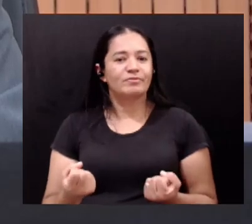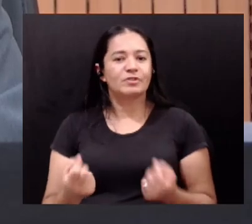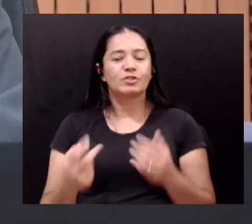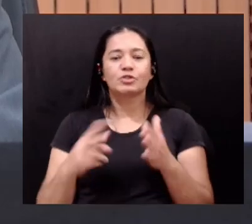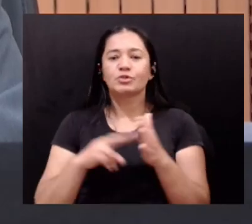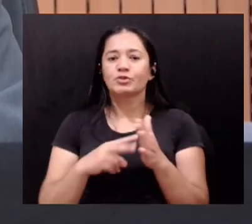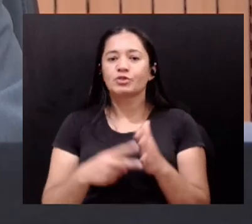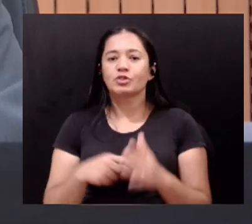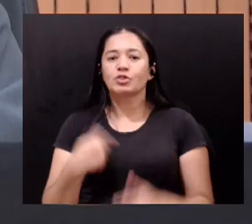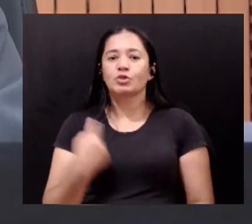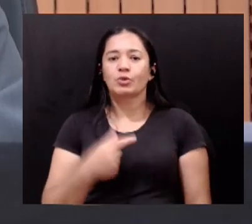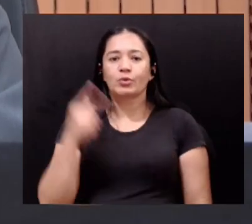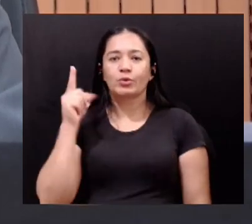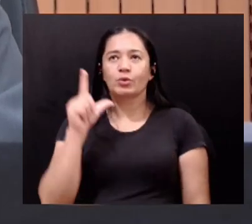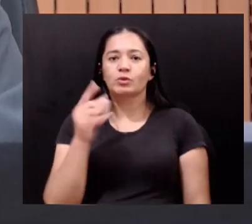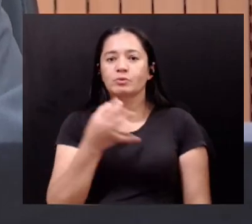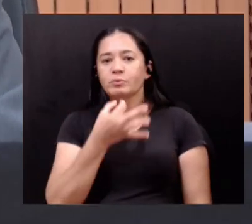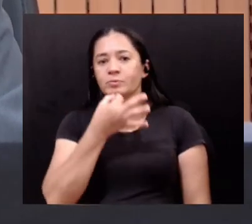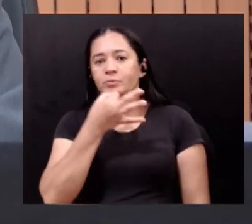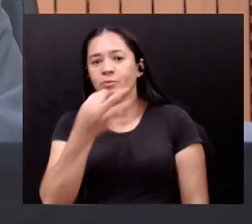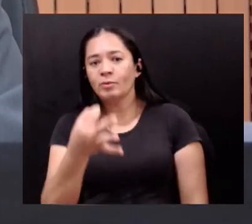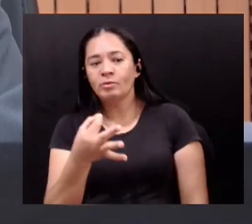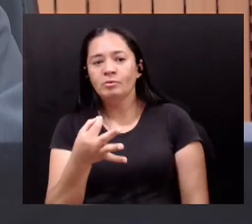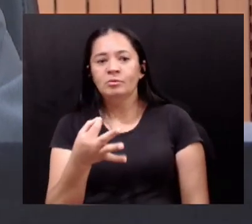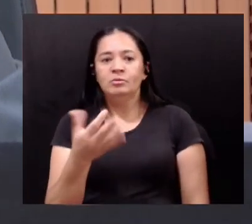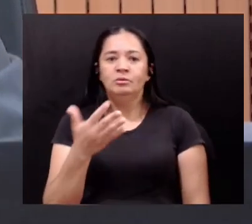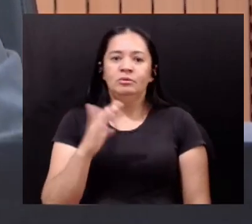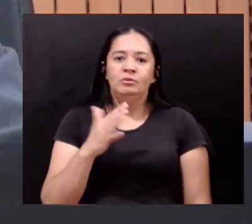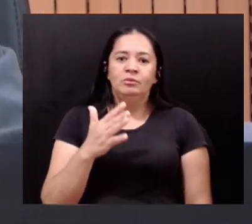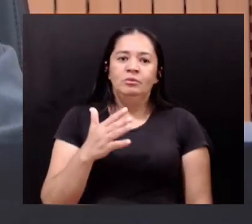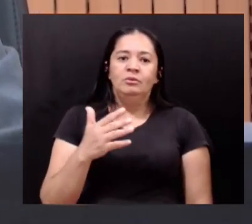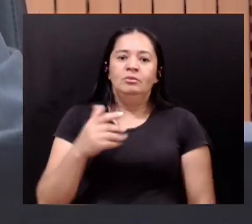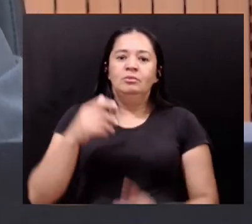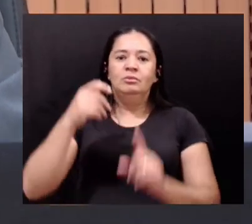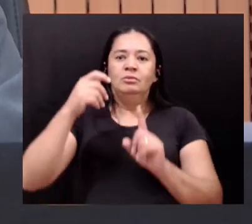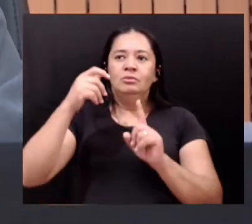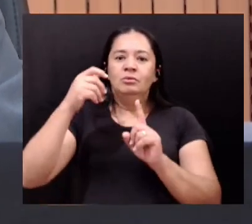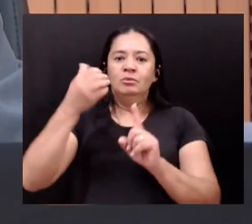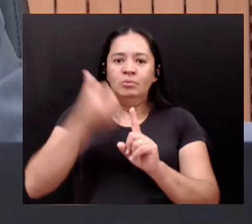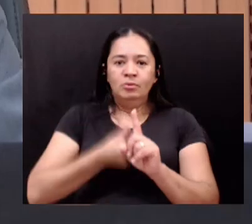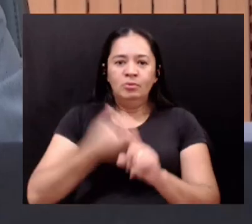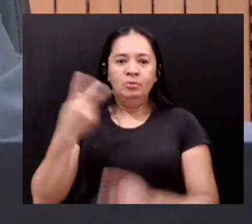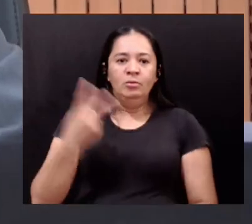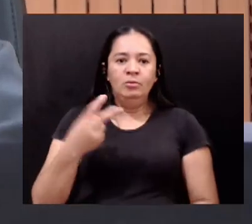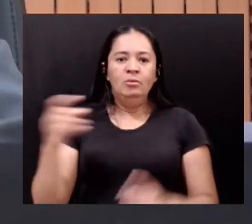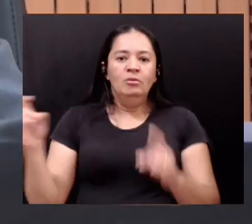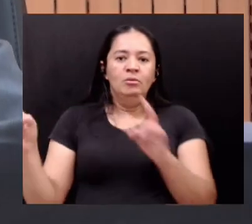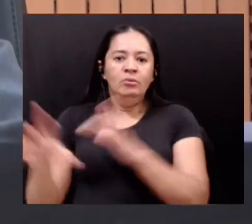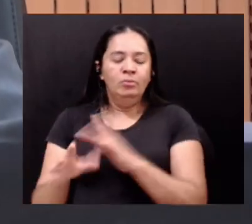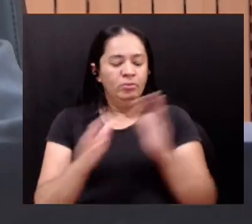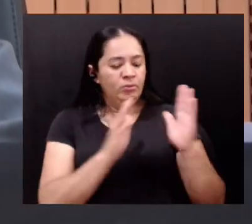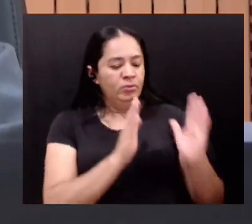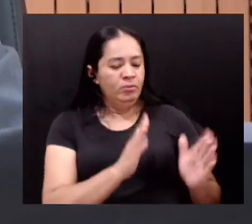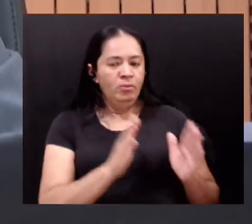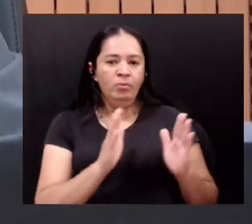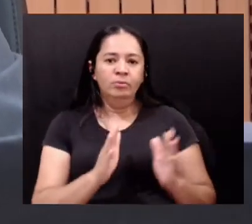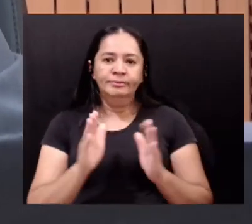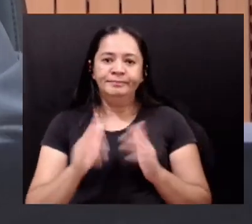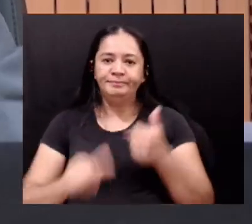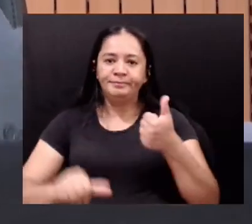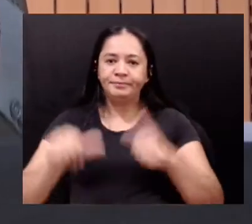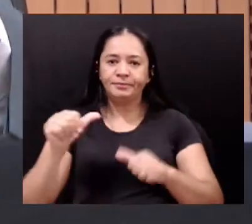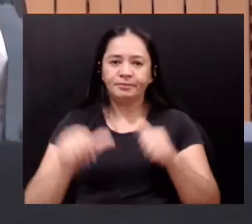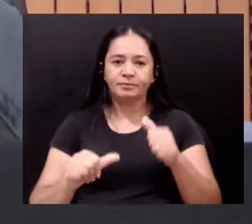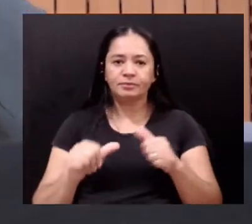eu acredito que talvez até no segundo semestre desse ano, terminar todo o processo de avaliação do curso e,